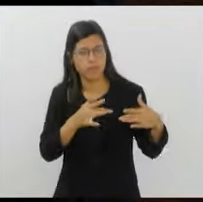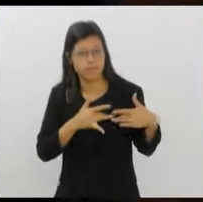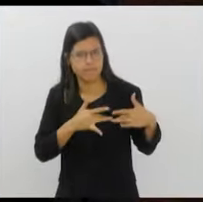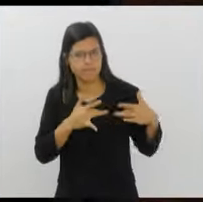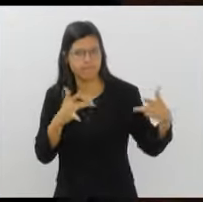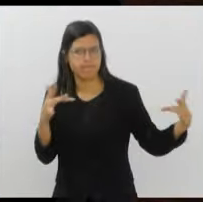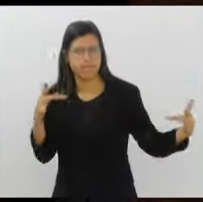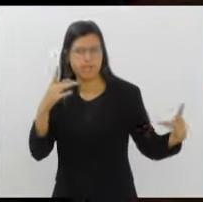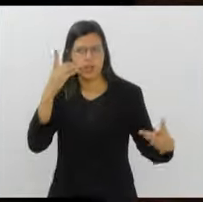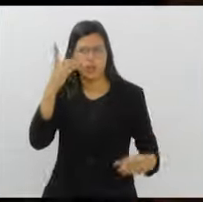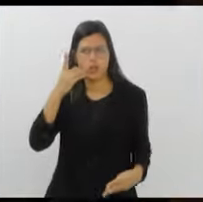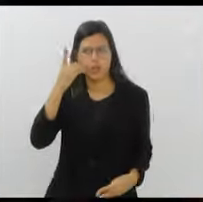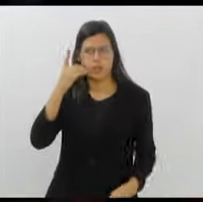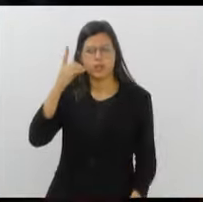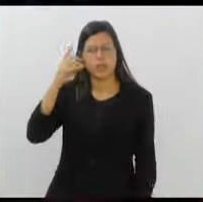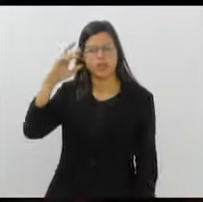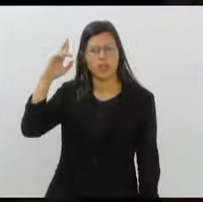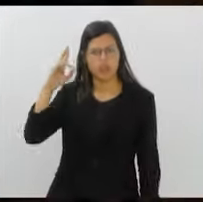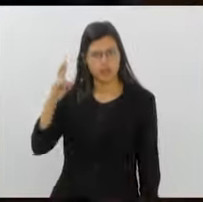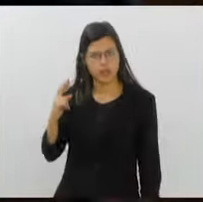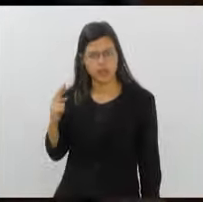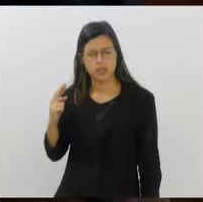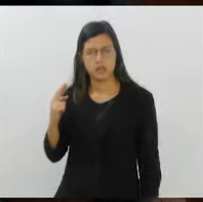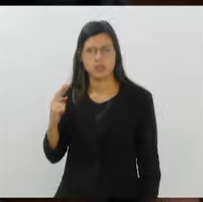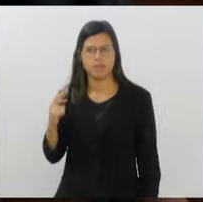a deputada Renata Souza,